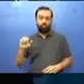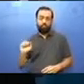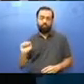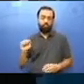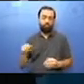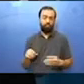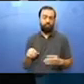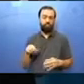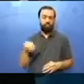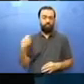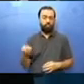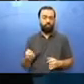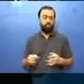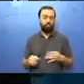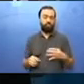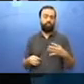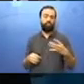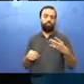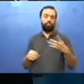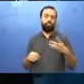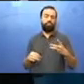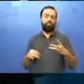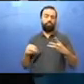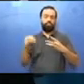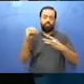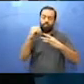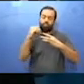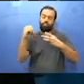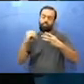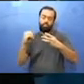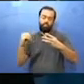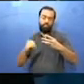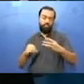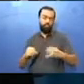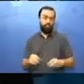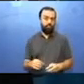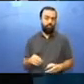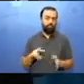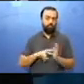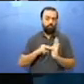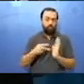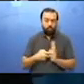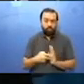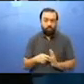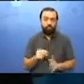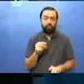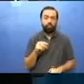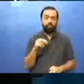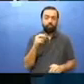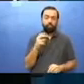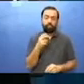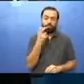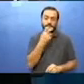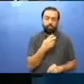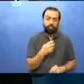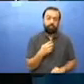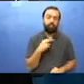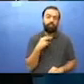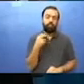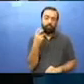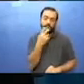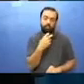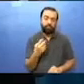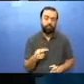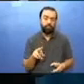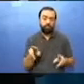aulas anteriores que as rimas são aquelas palavrinhas que têm um som parecido, não é verdade? E elas geralmente ficam lá no final de